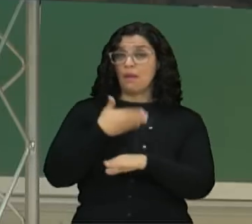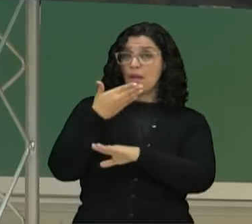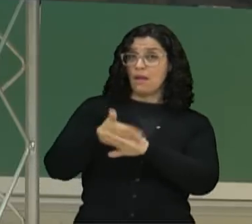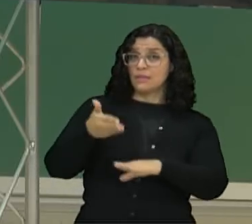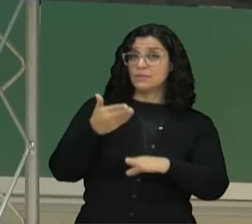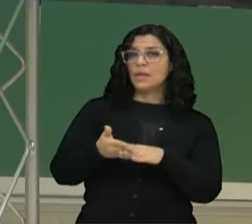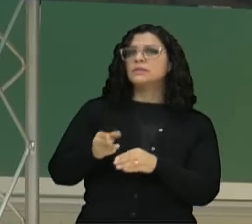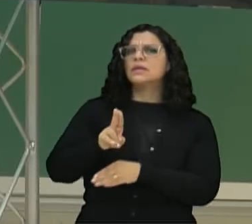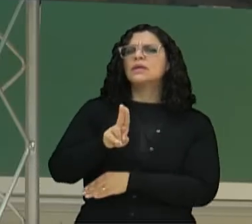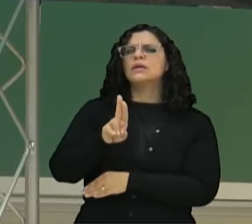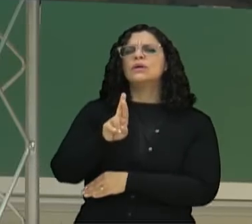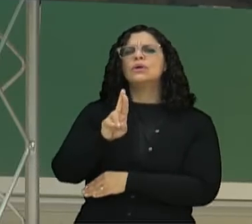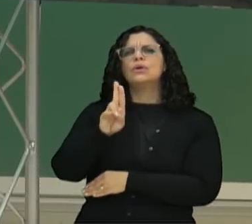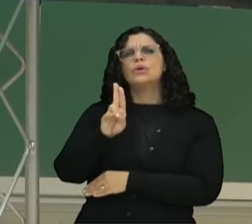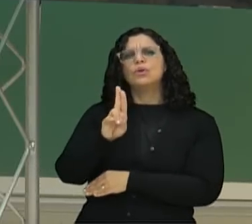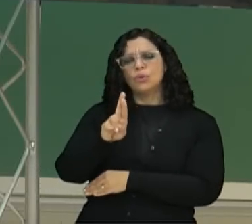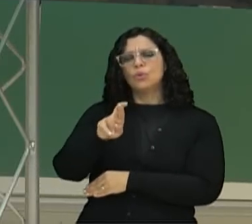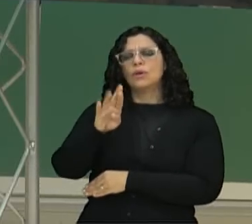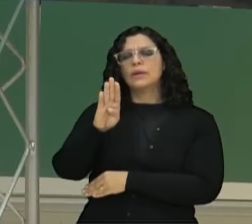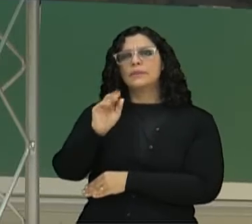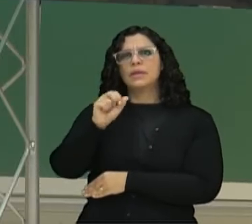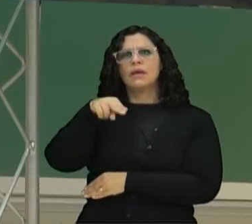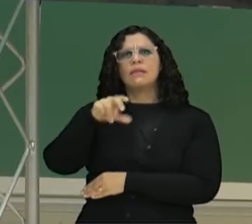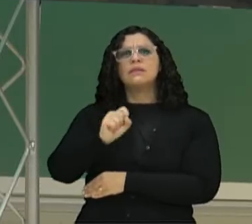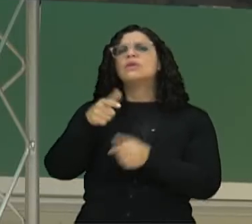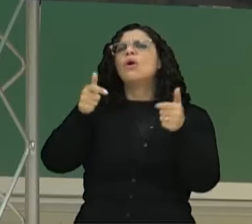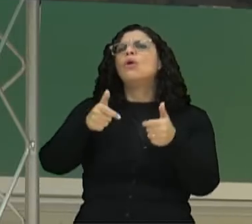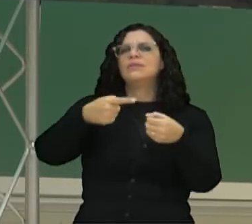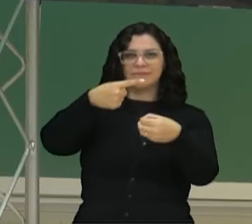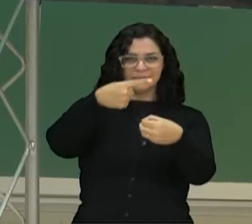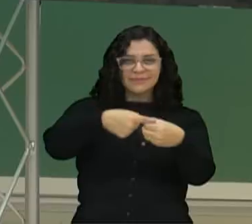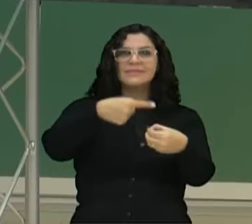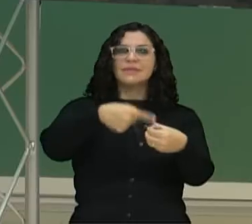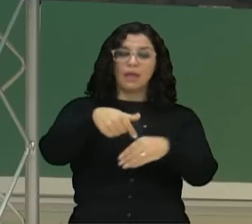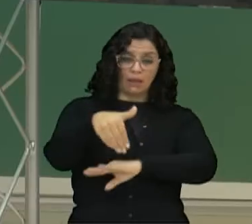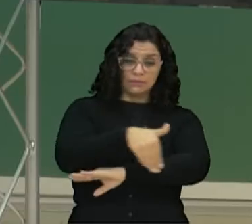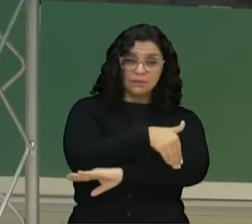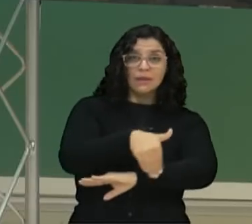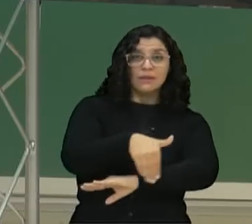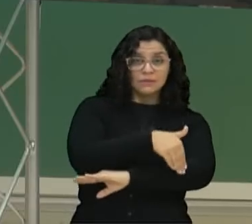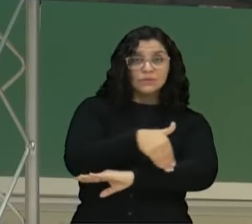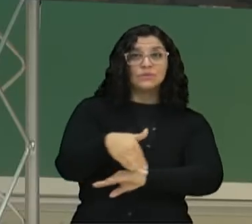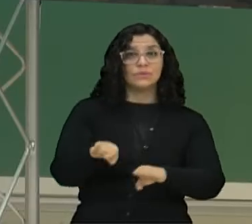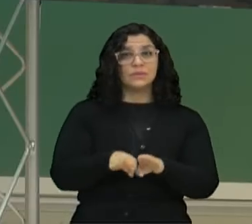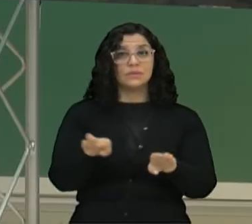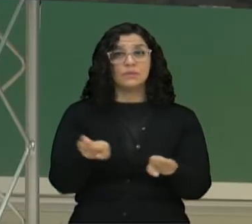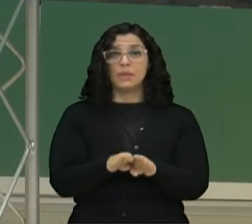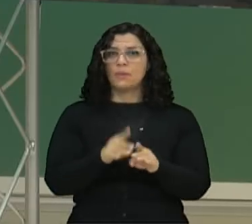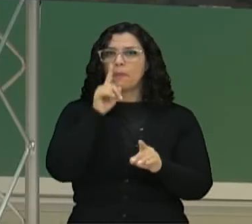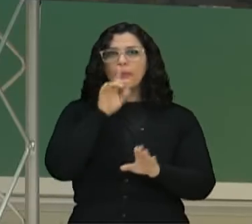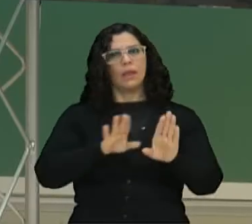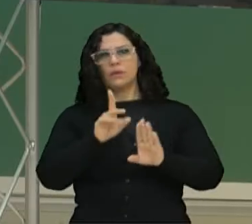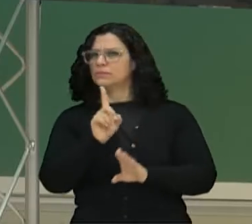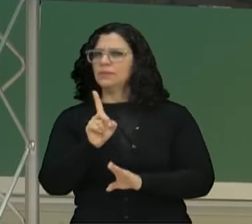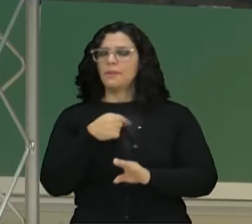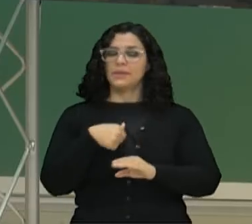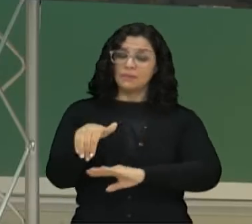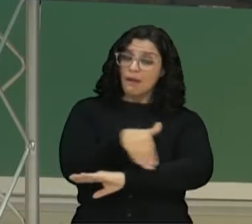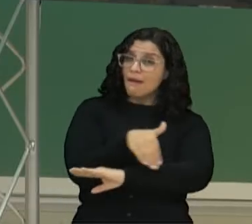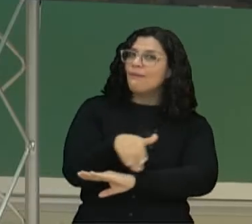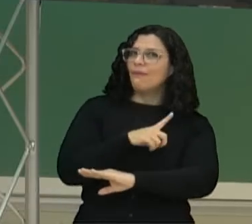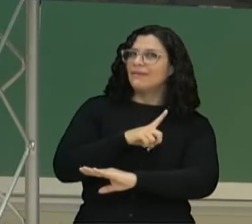práticas urbanas, elas se referem a práticas que acontecem nas cidades, nas ruas, né, lugares não perigosos, né,